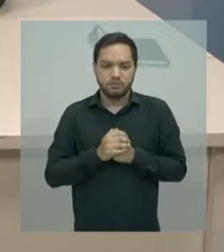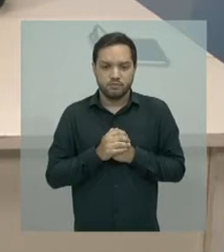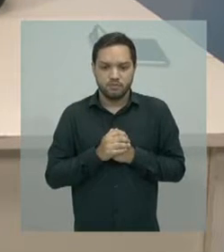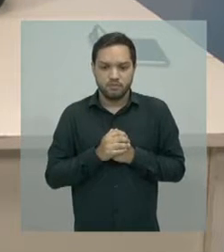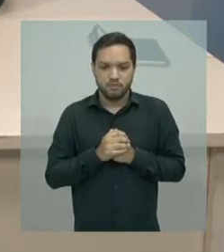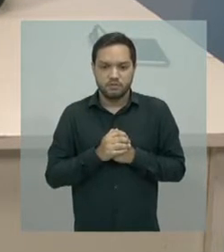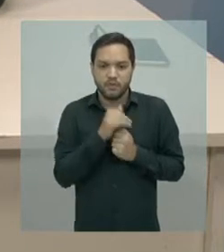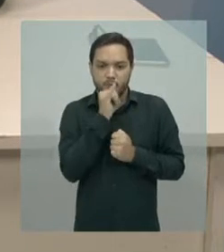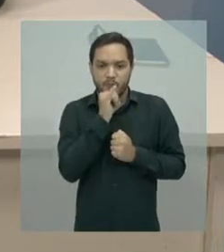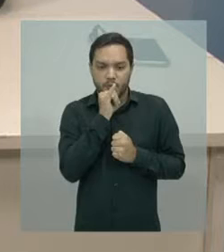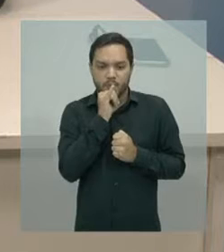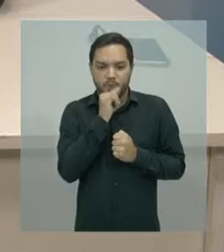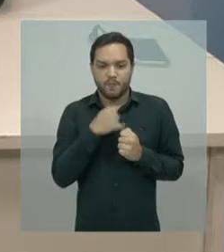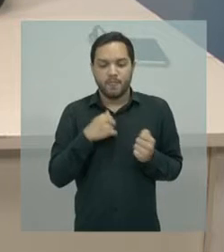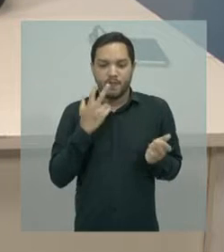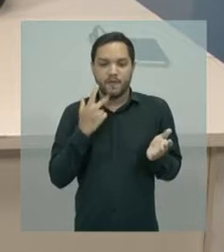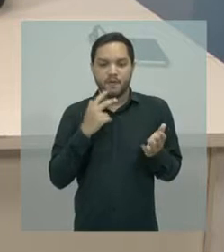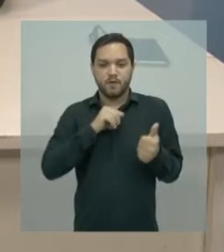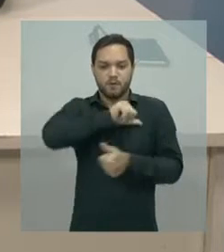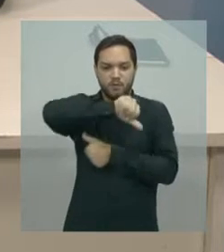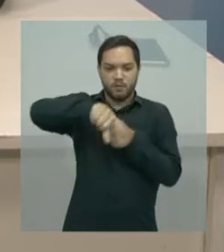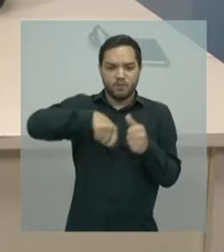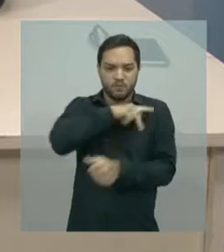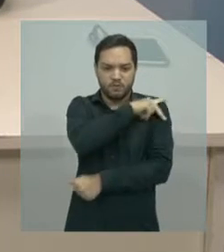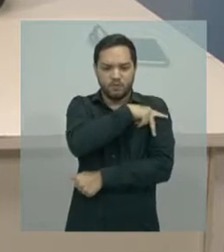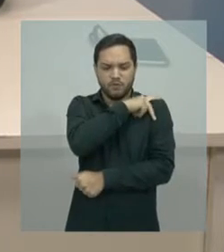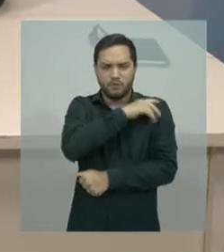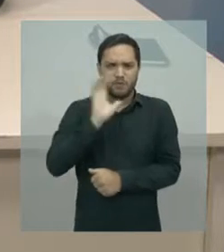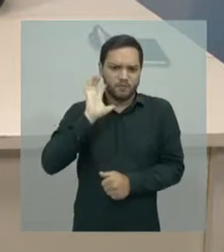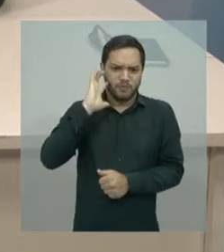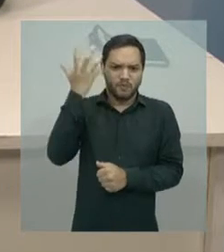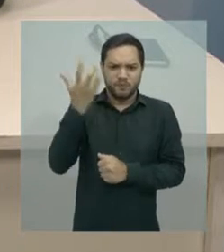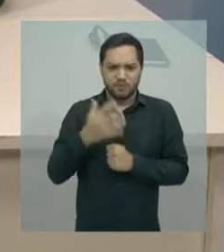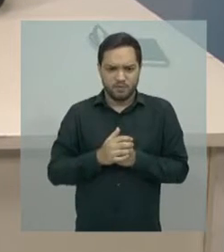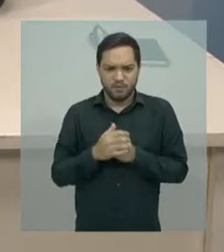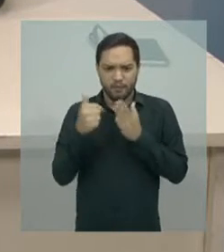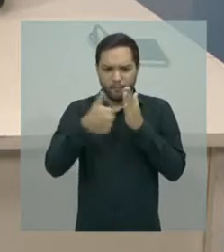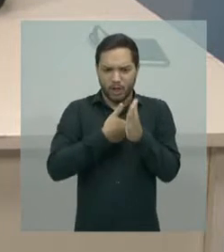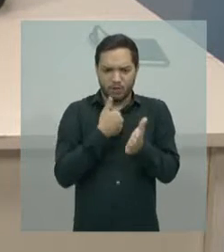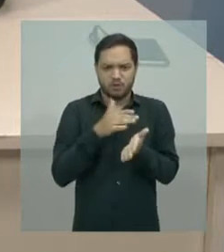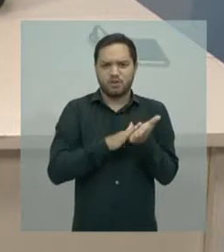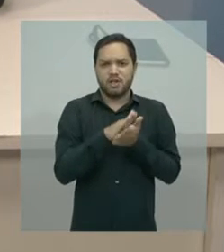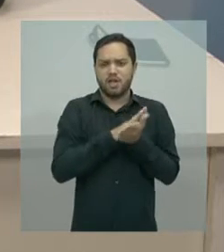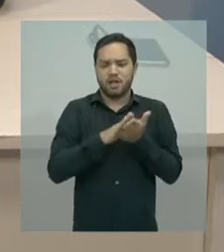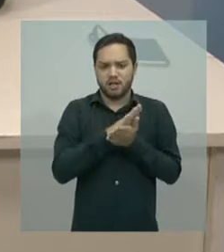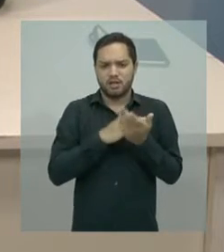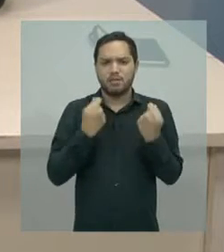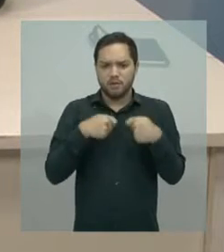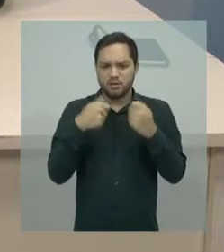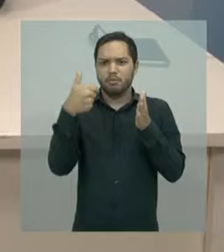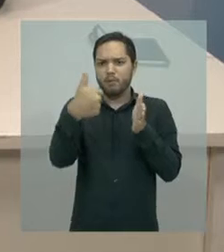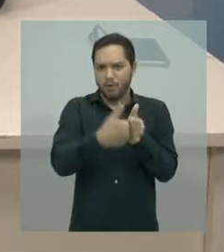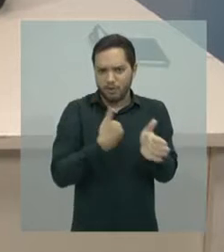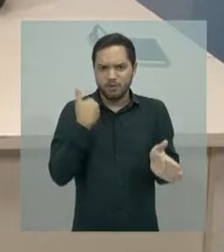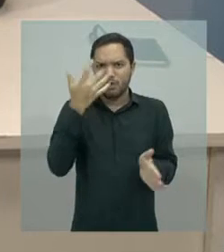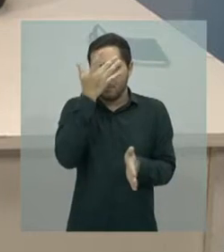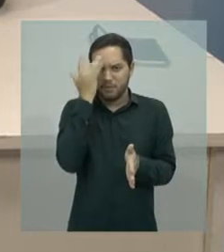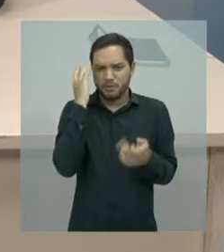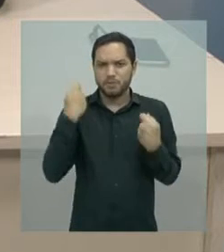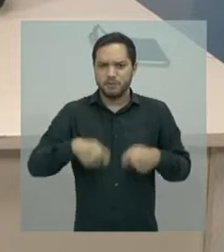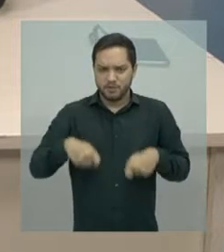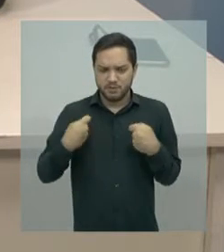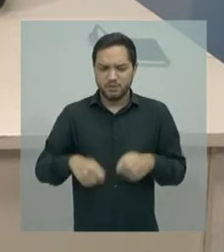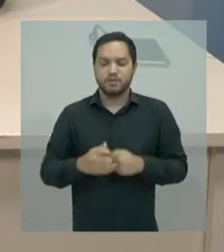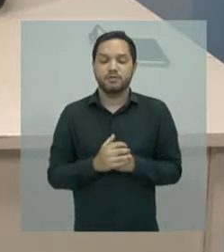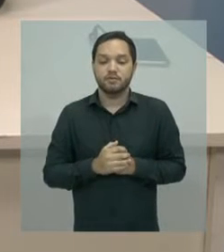ser cearense e viro piauiense da noite pro dia sem nem me consultarem? Pois é. Segundo as informações, os